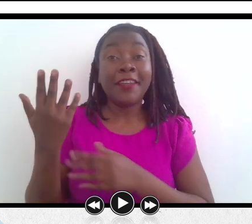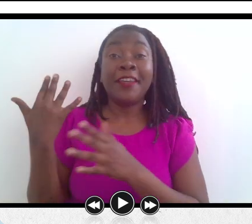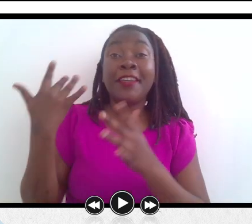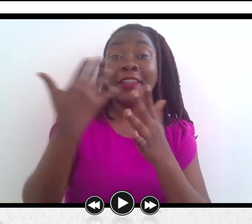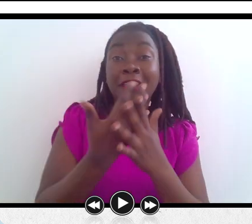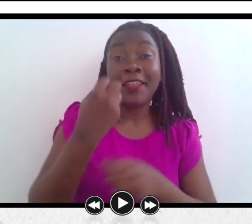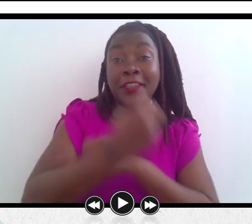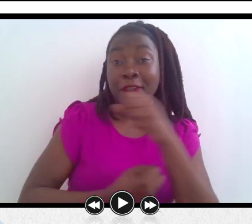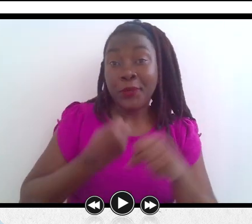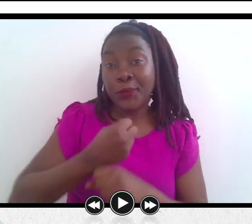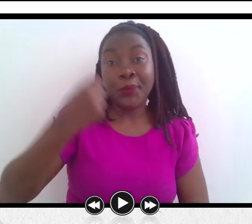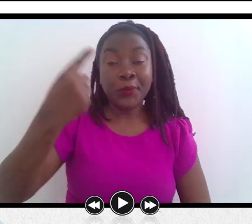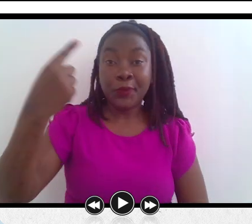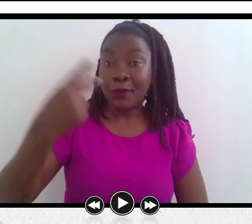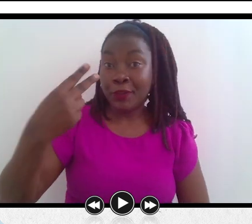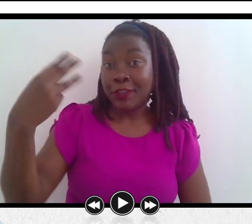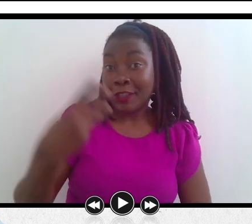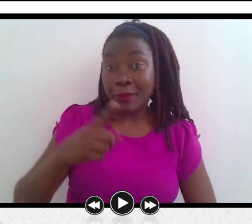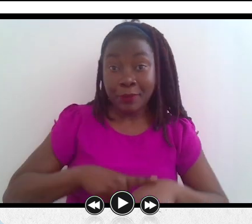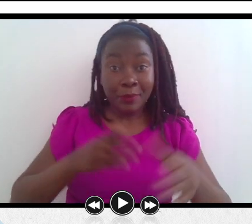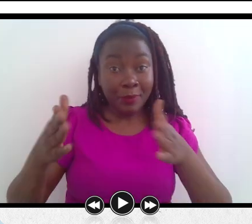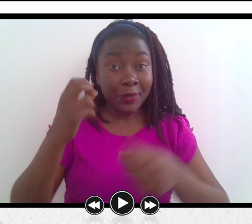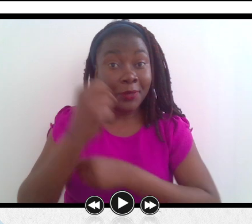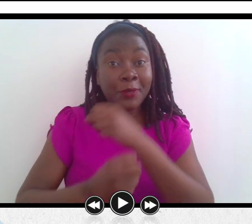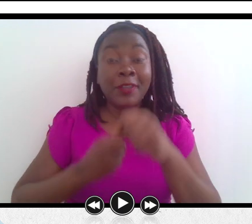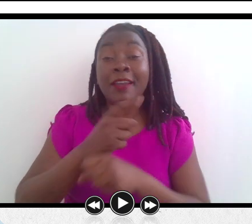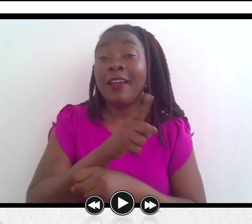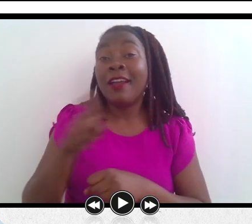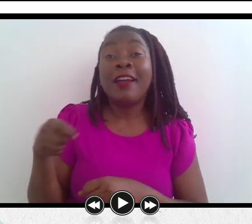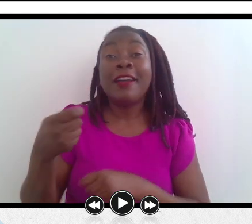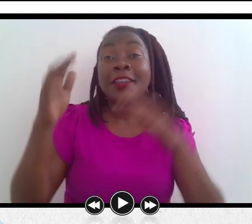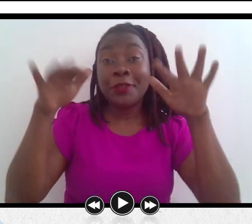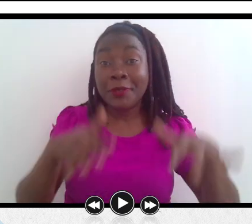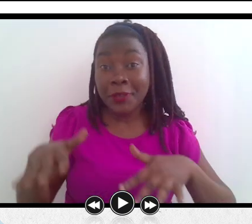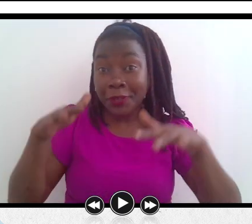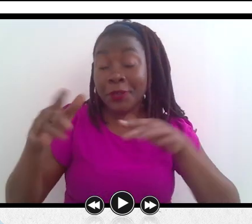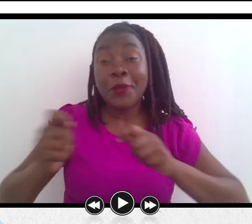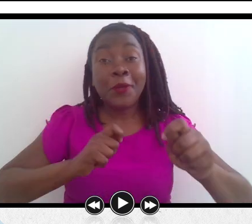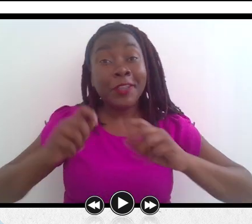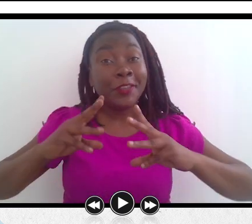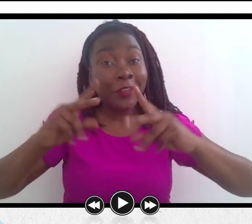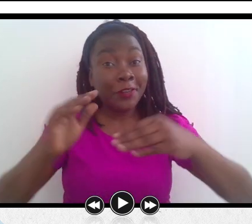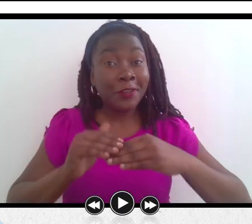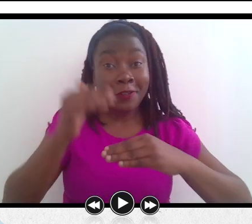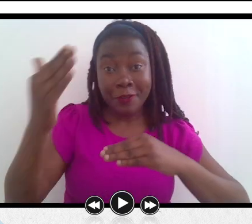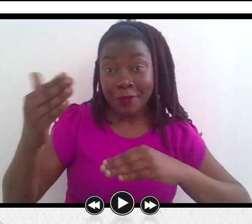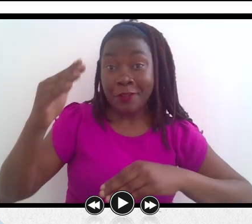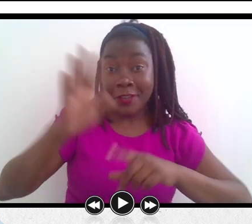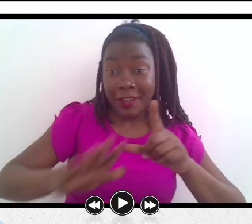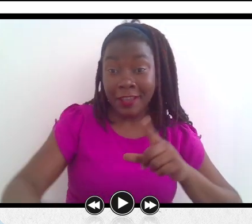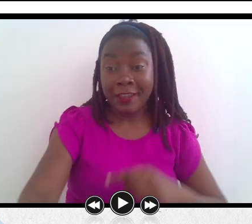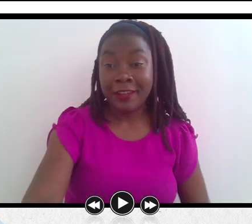estava apresentando, são justamente áreas inundáveis em Porto Alegre, que estavam inundadas neste momento, mas que são parques lineares, né?